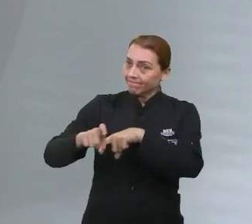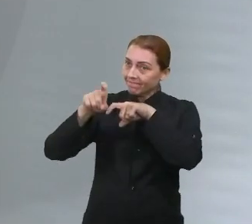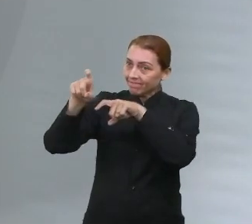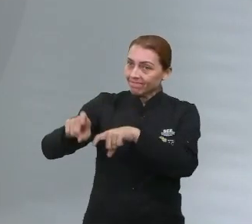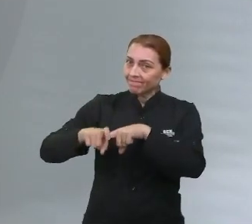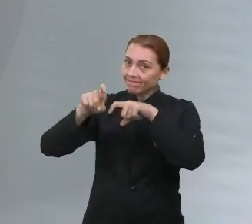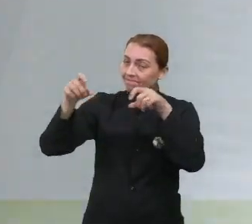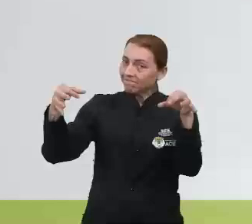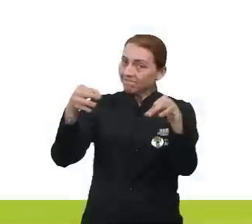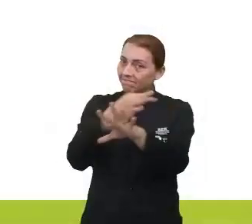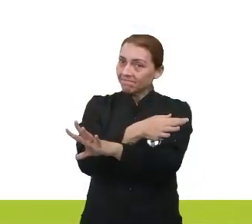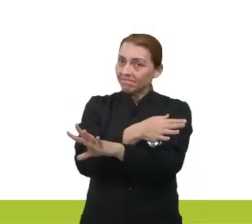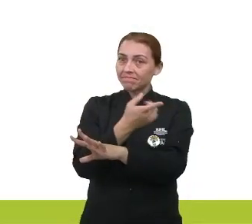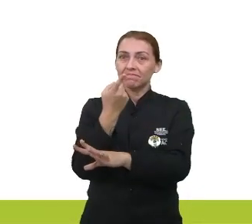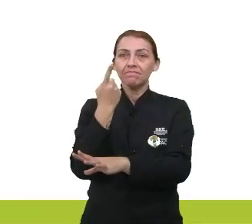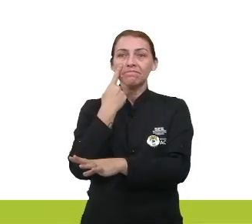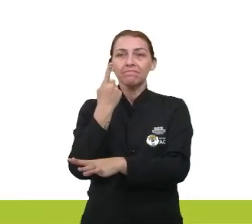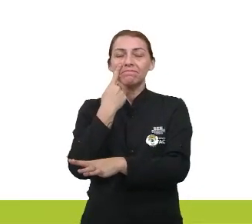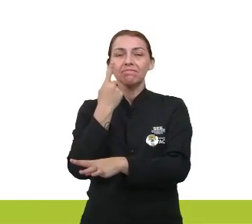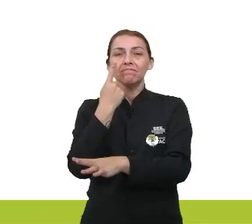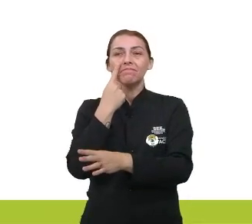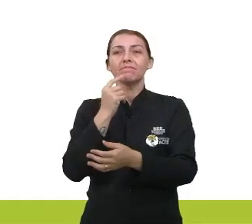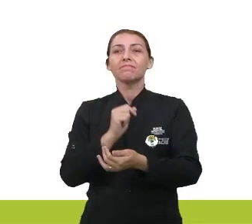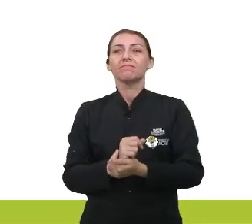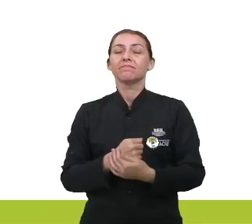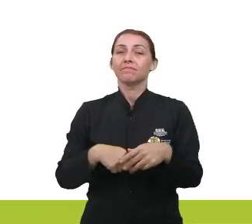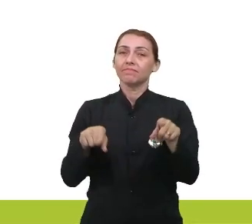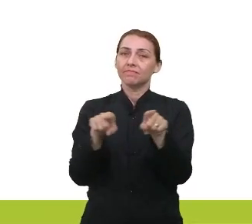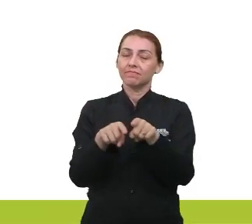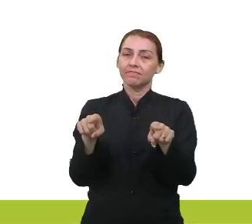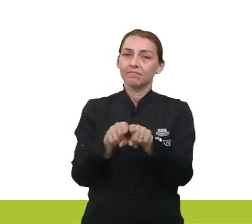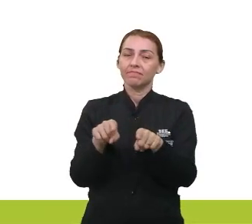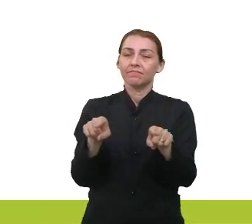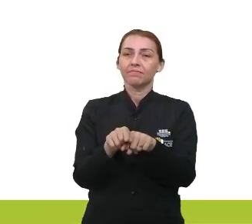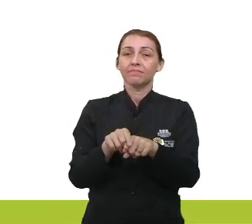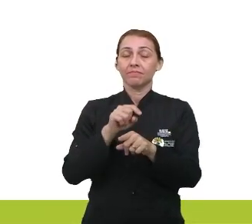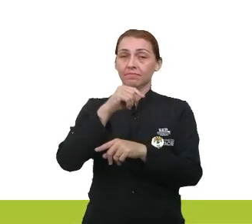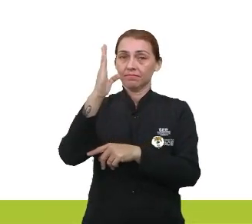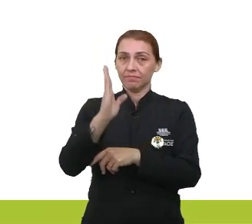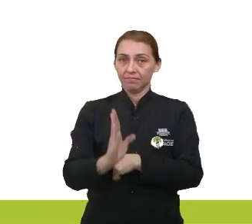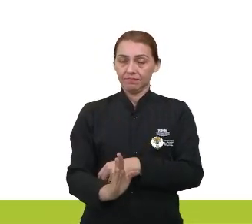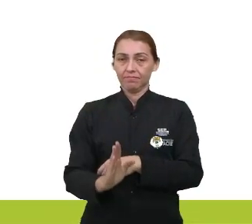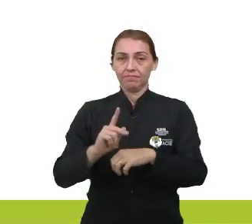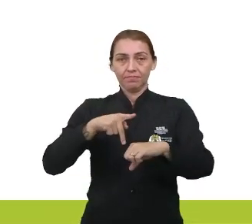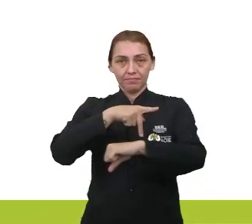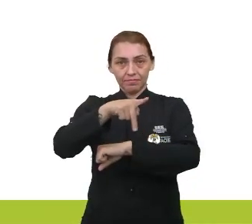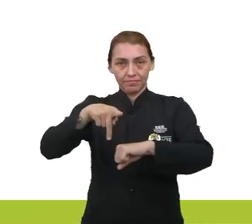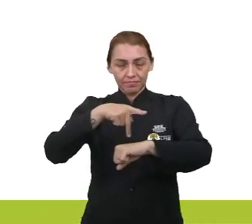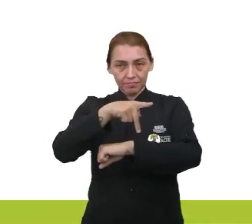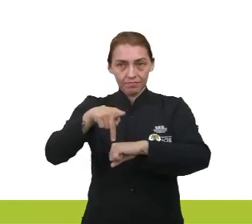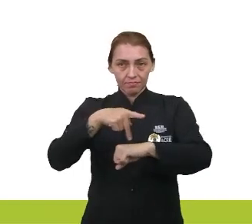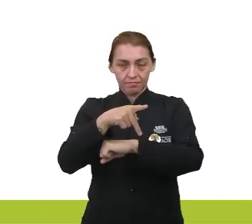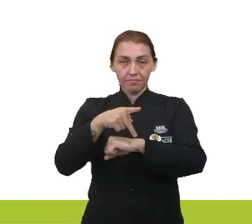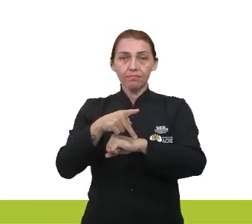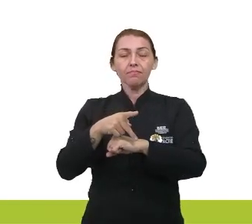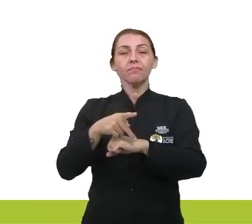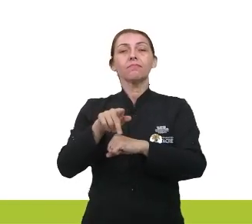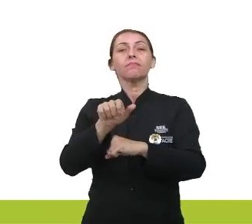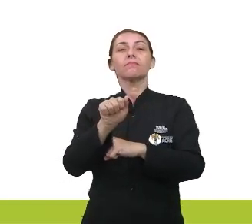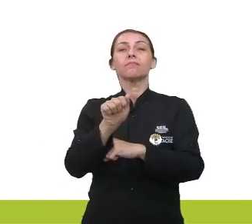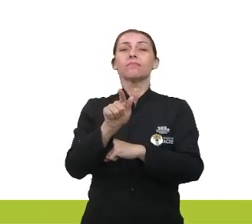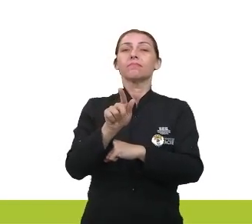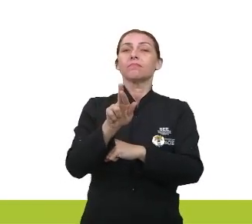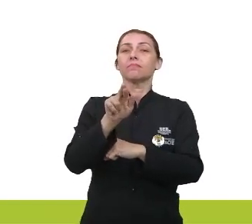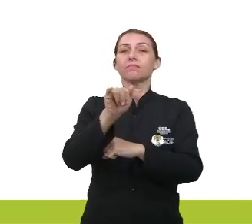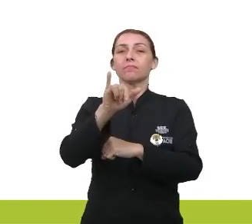campo. Pronto. Olha que interessante, pessoal. Também, o Brasil foi um país agrário, ou seja,